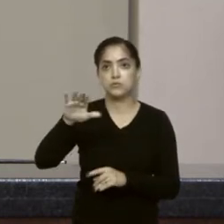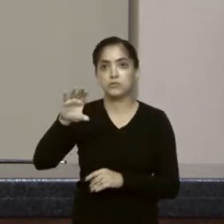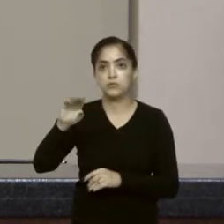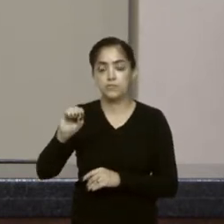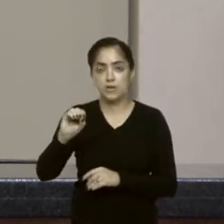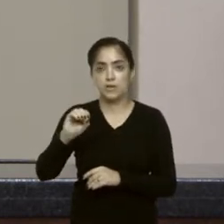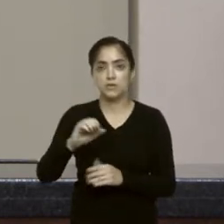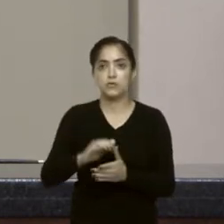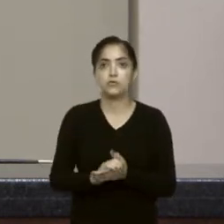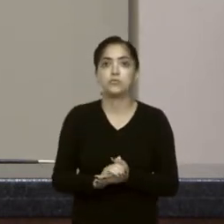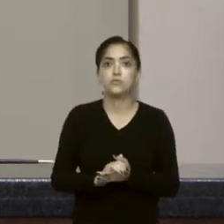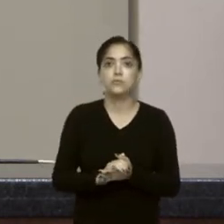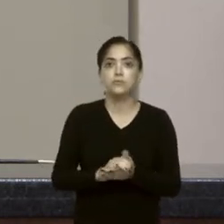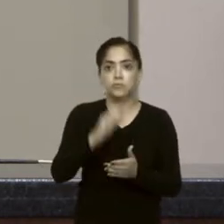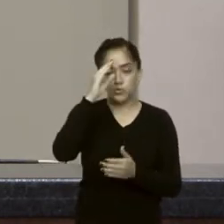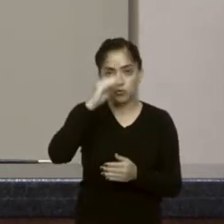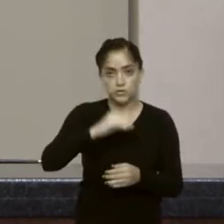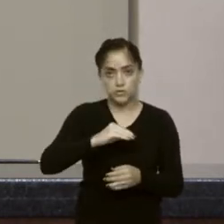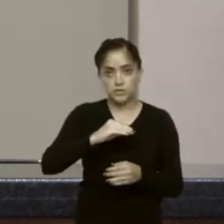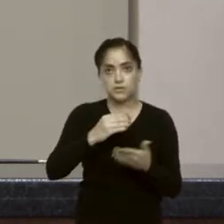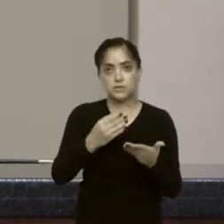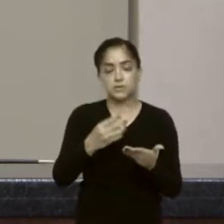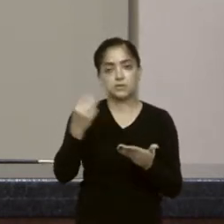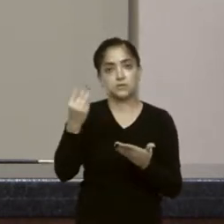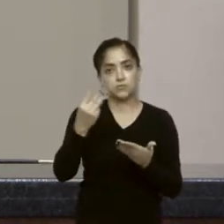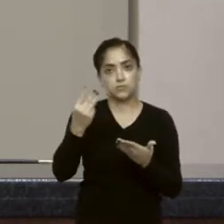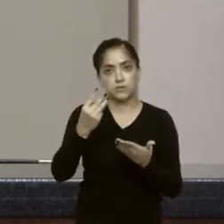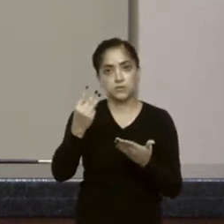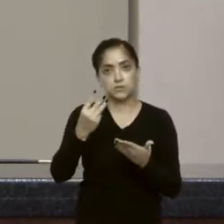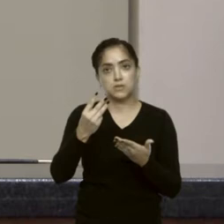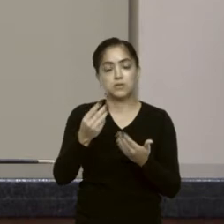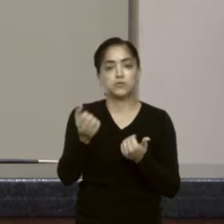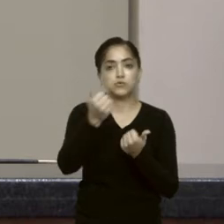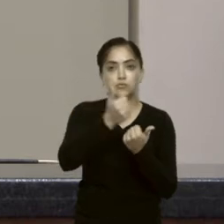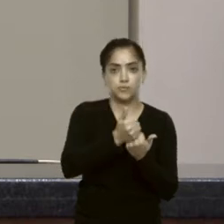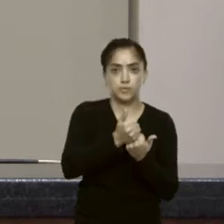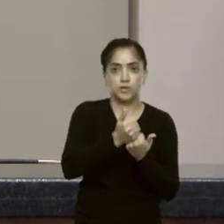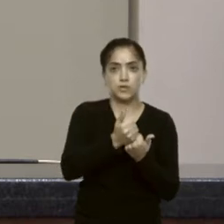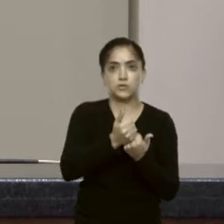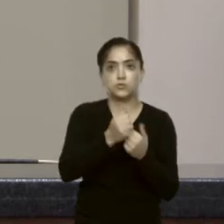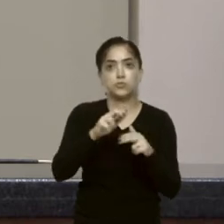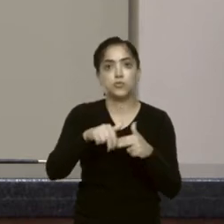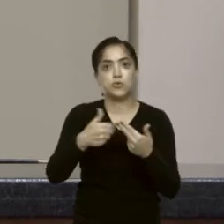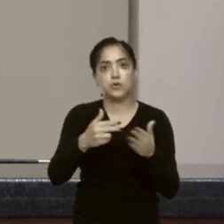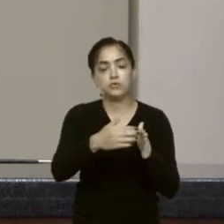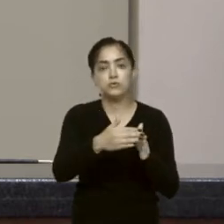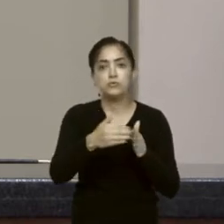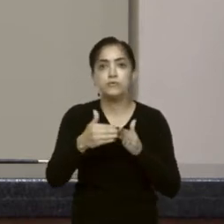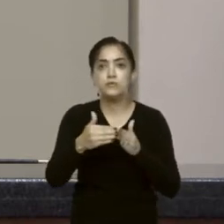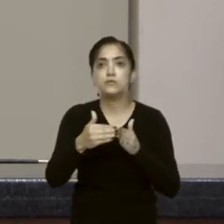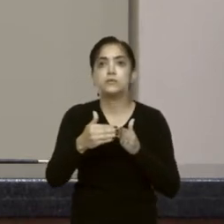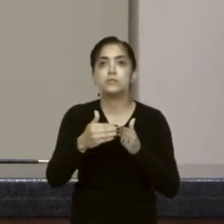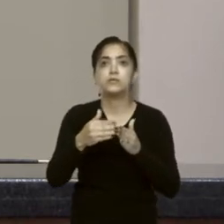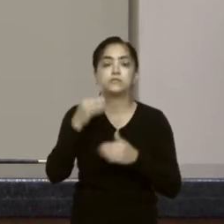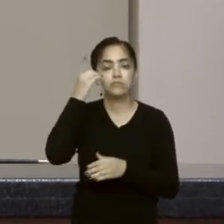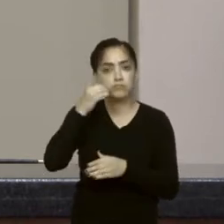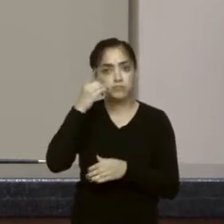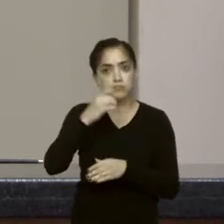por declínio do terceiro suplente em decorrência do afastamento do deputado Felipe Estevam.